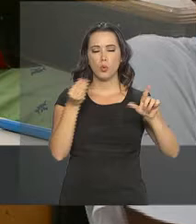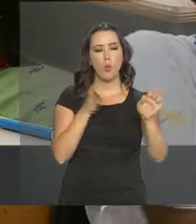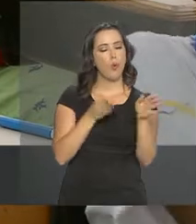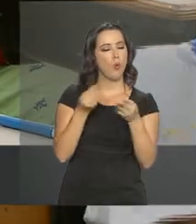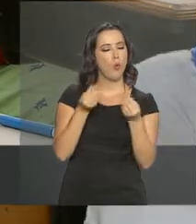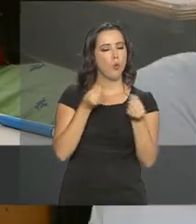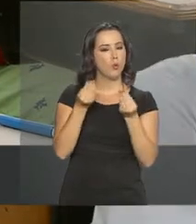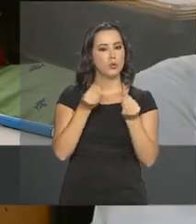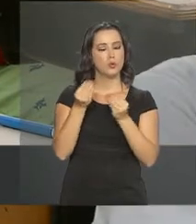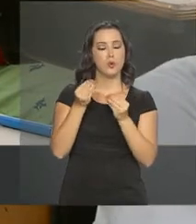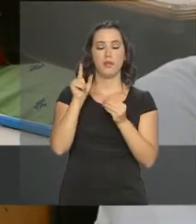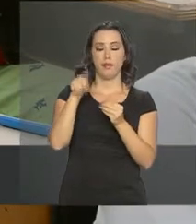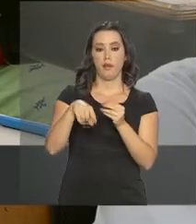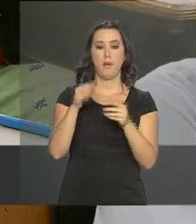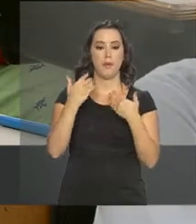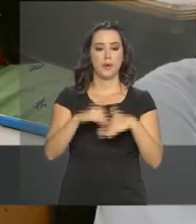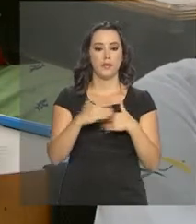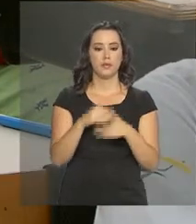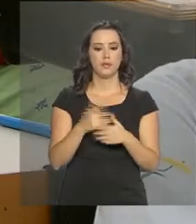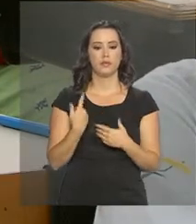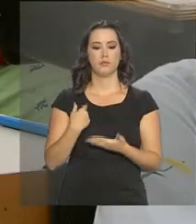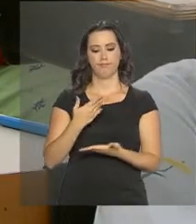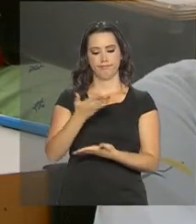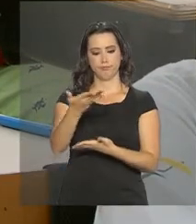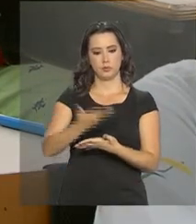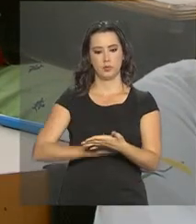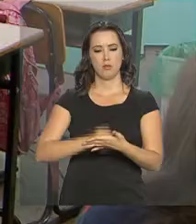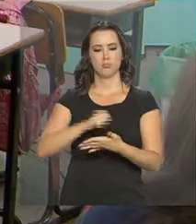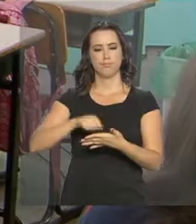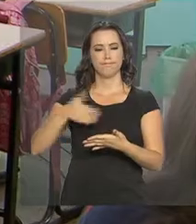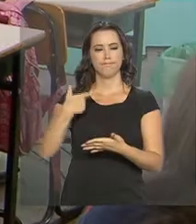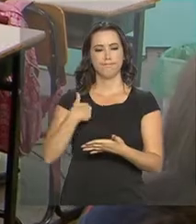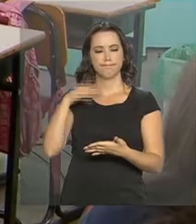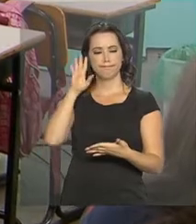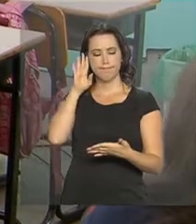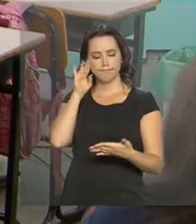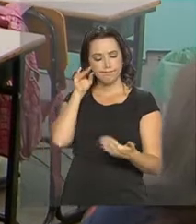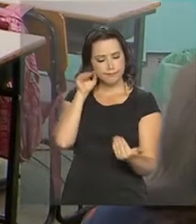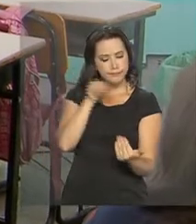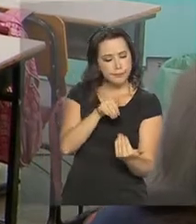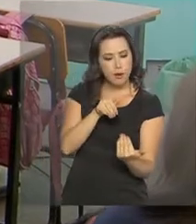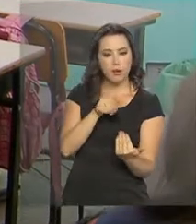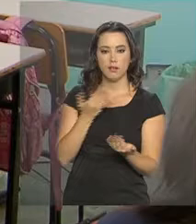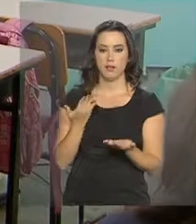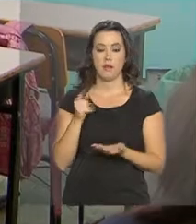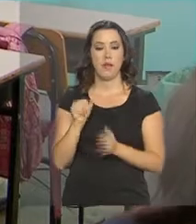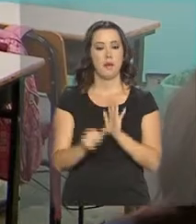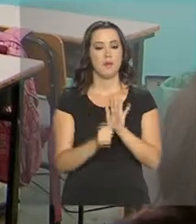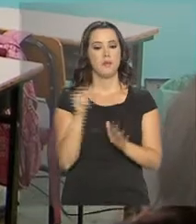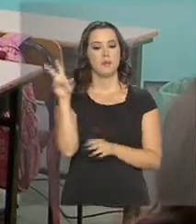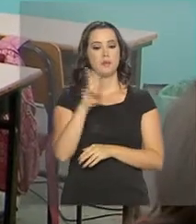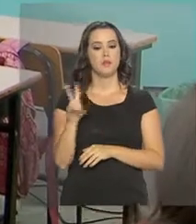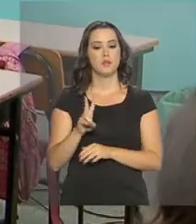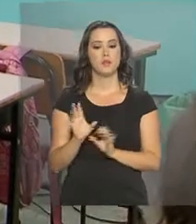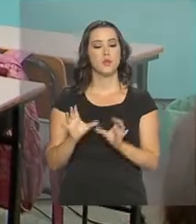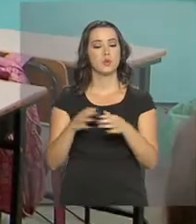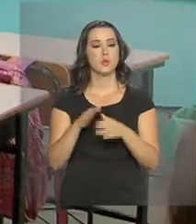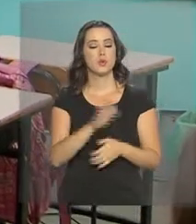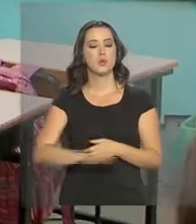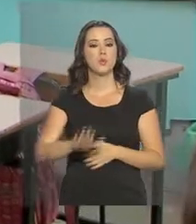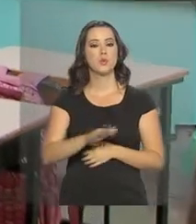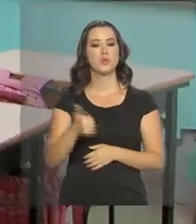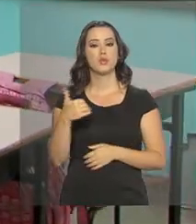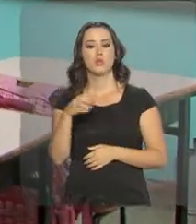prova nas carteiras concentração absoluta é a primeira vez que essa turminha de 10 e 11 anos de idade